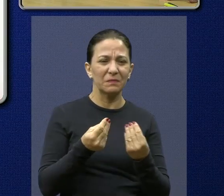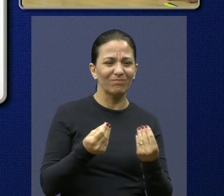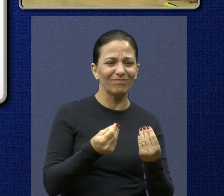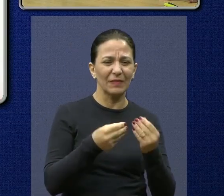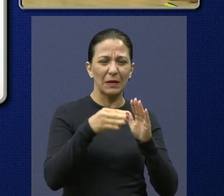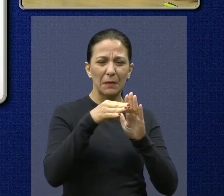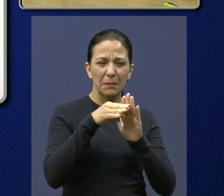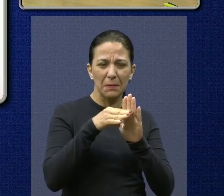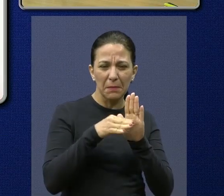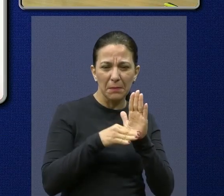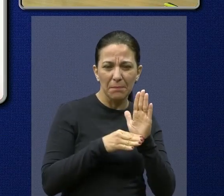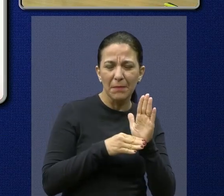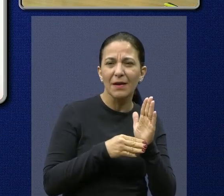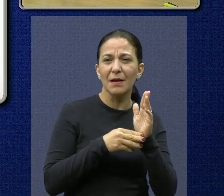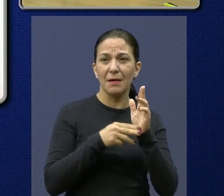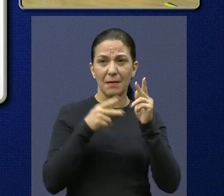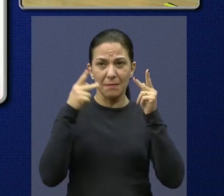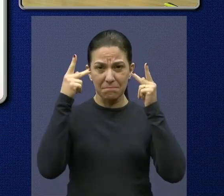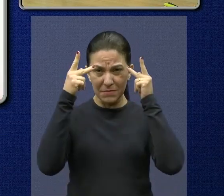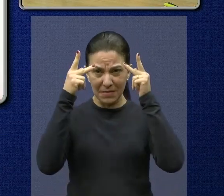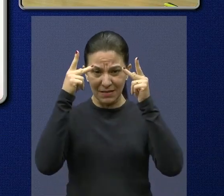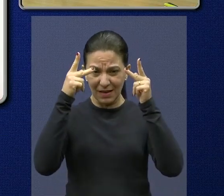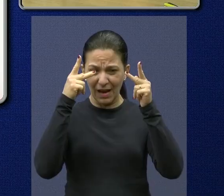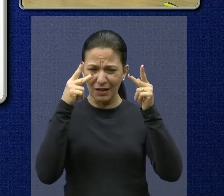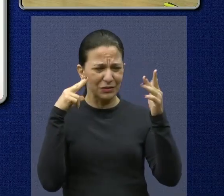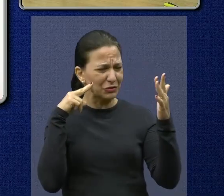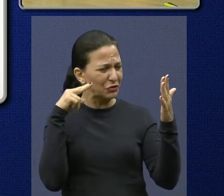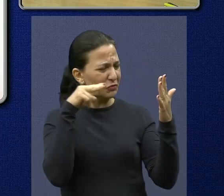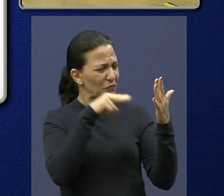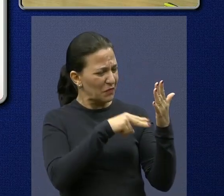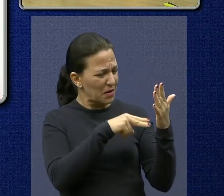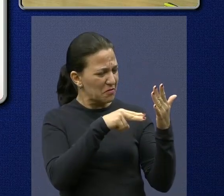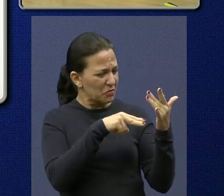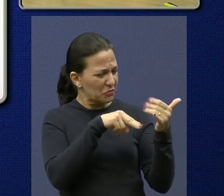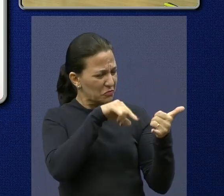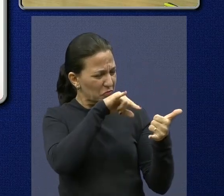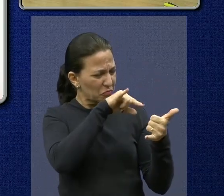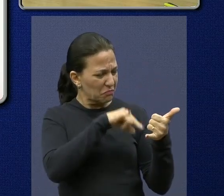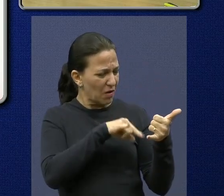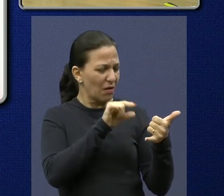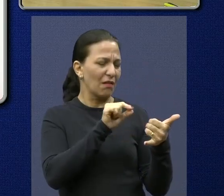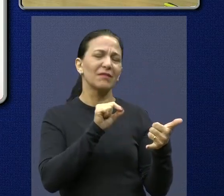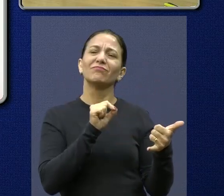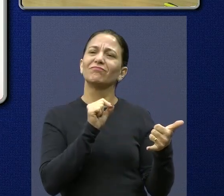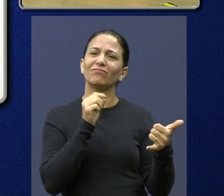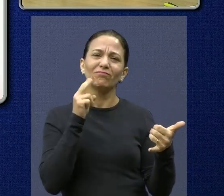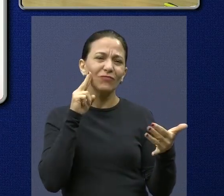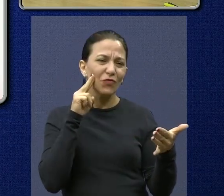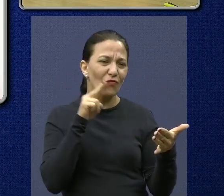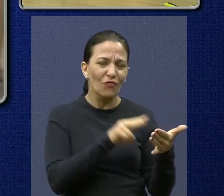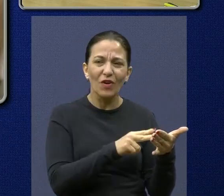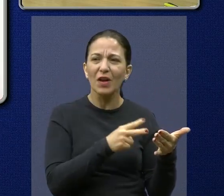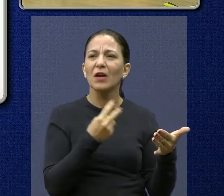etc., psiquiátricas, e a gente olha para a prescrição, a gente fala, nossa,